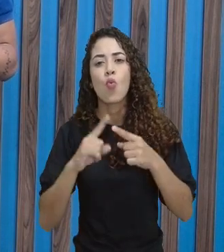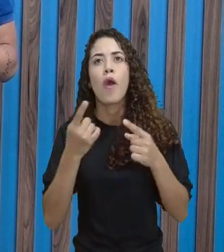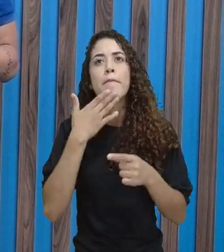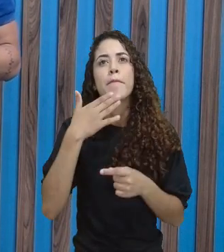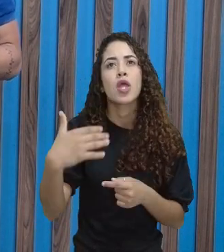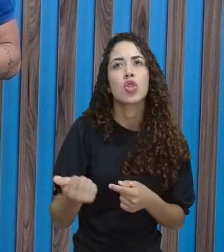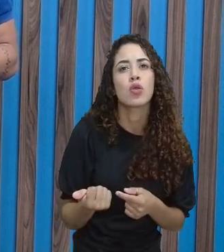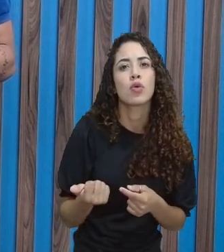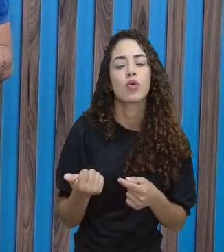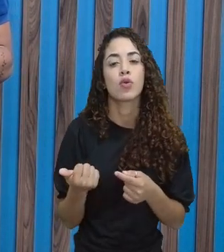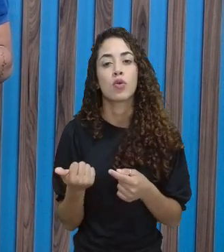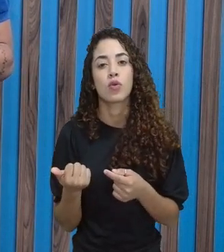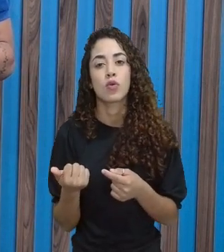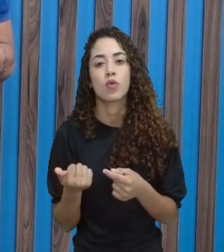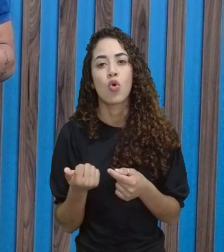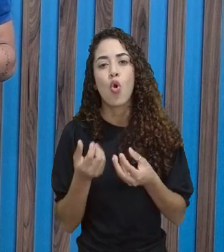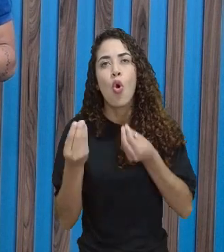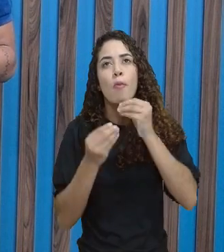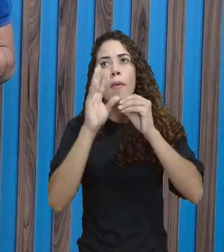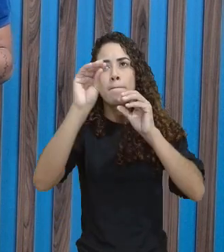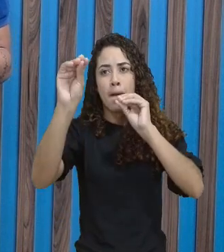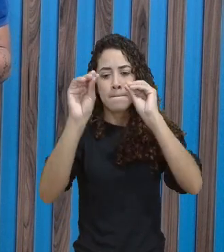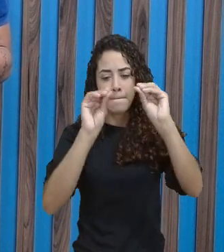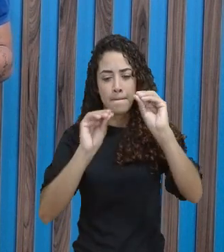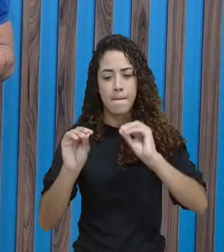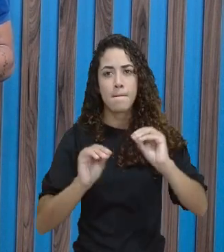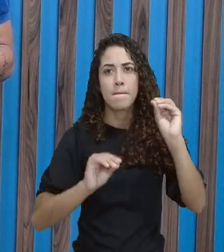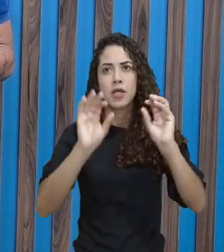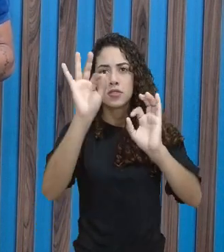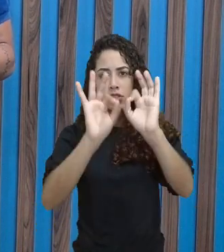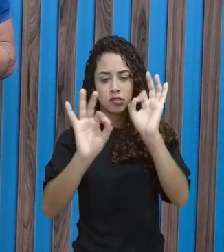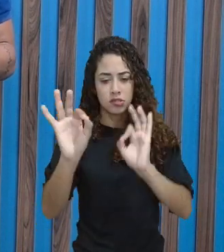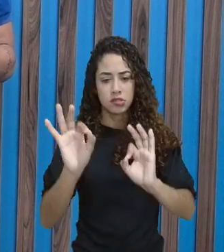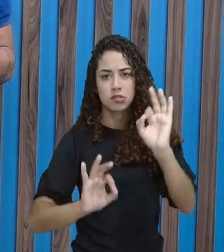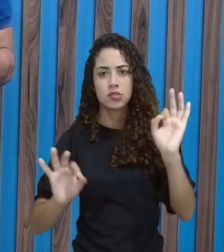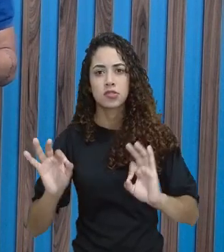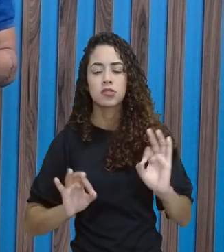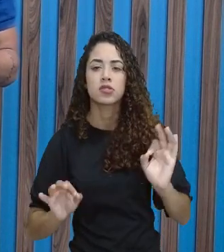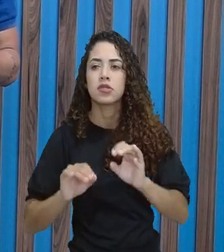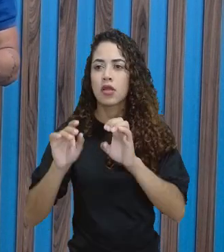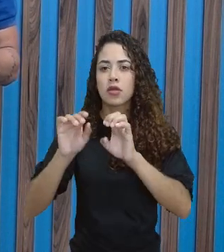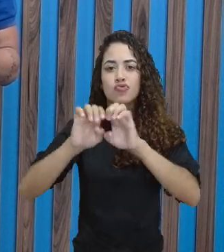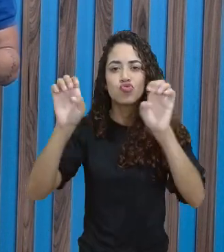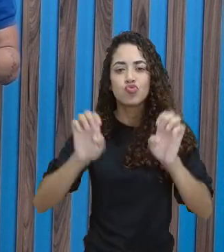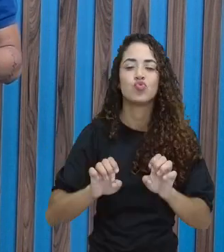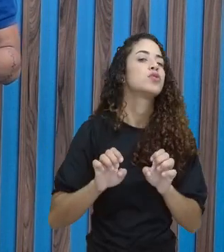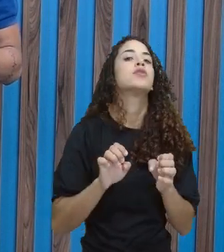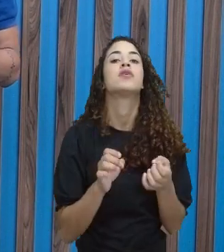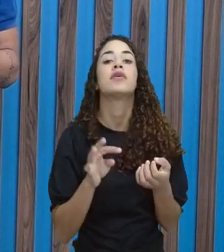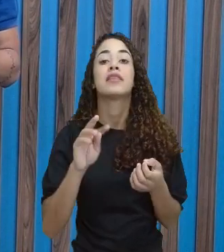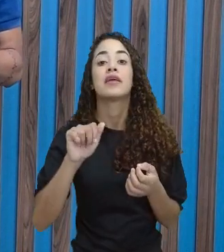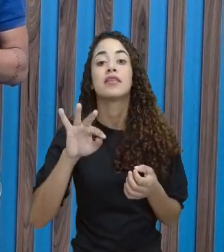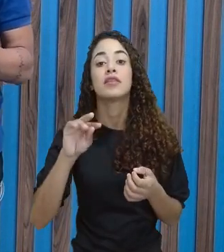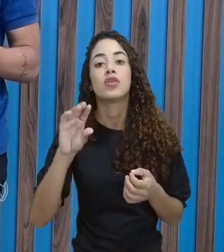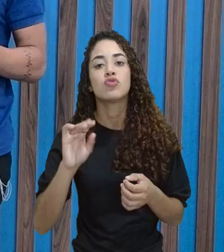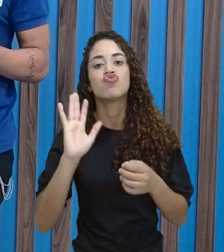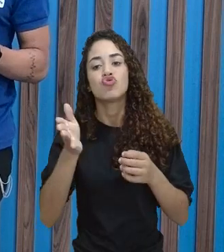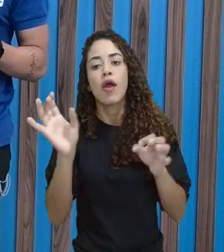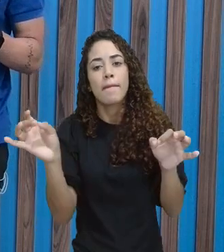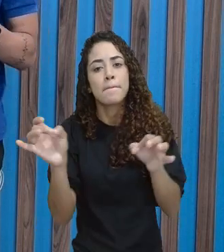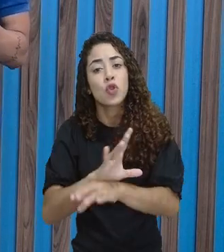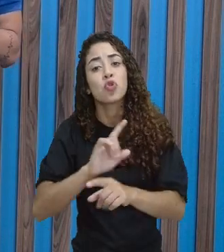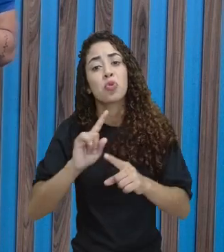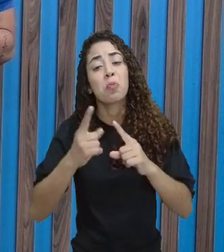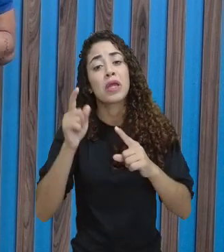melhor, onde é que eu posso colocar ele. E você cria o seu esquema tático. Vem pronto, mas você pode modificar.